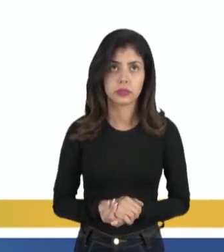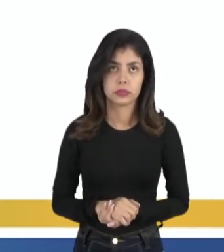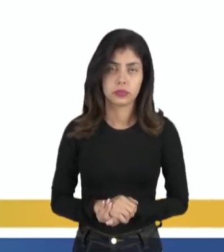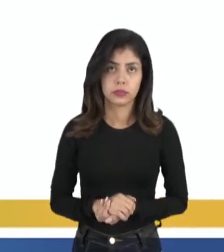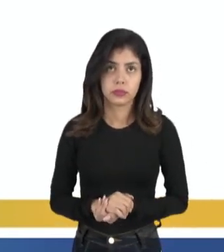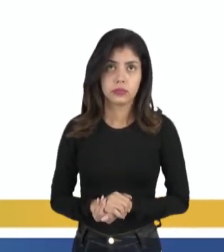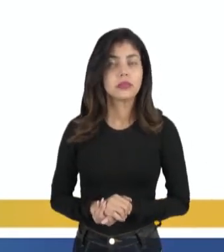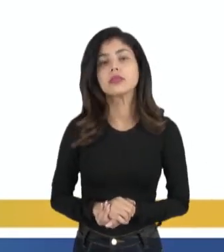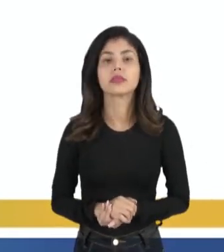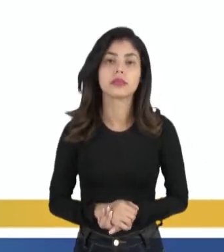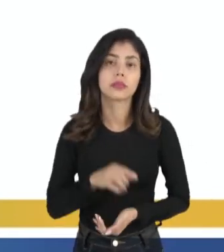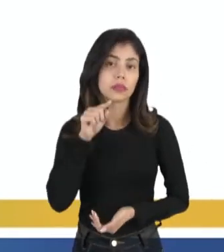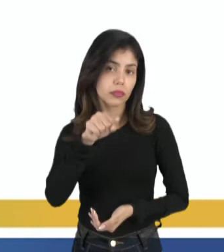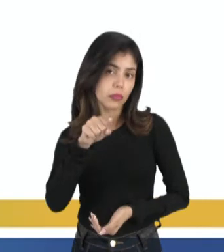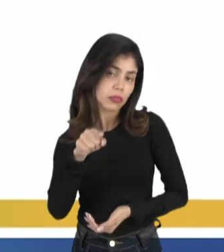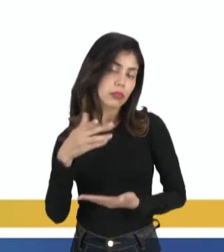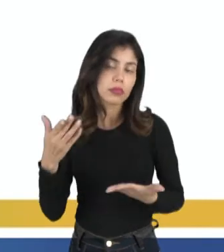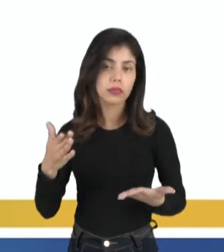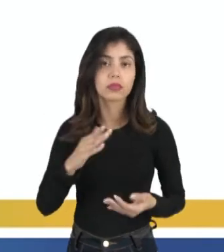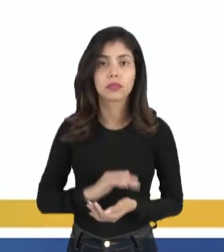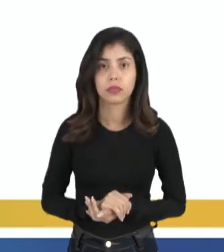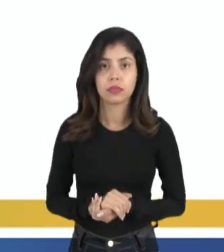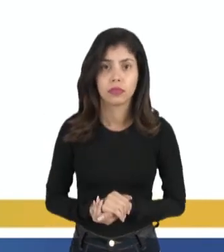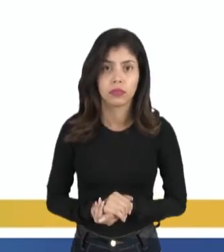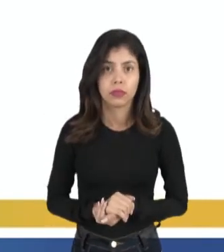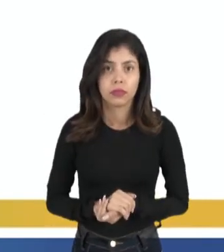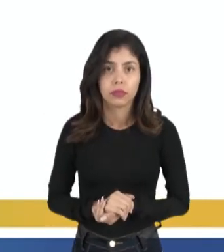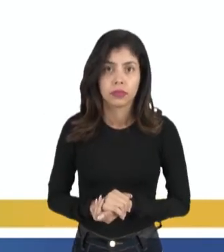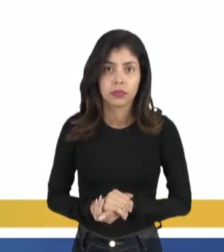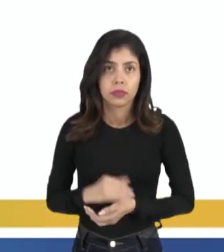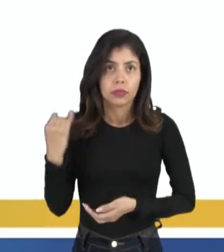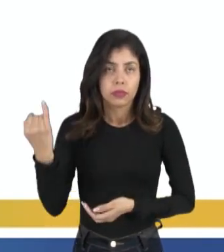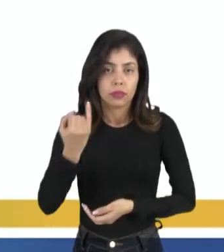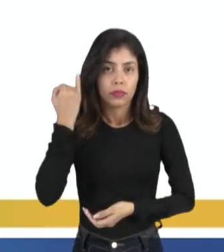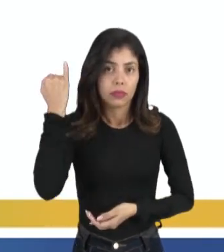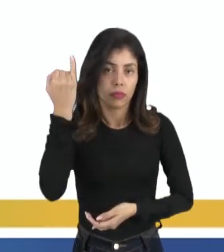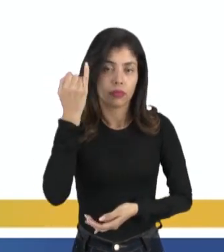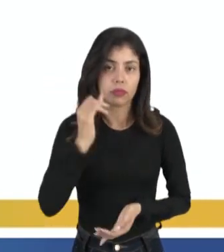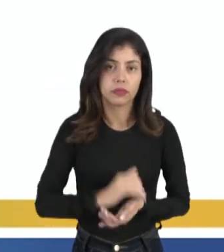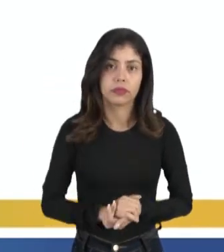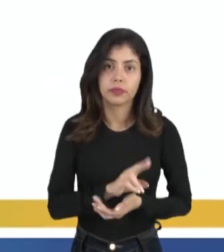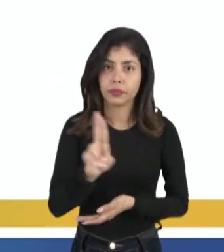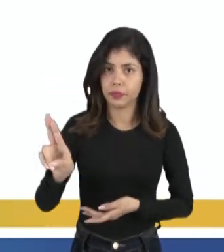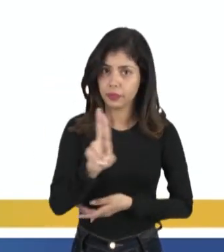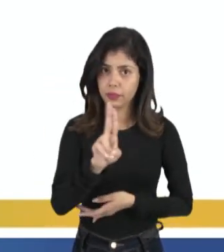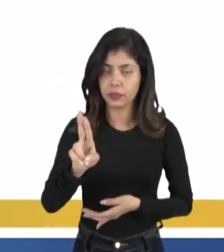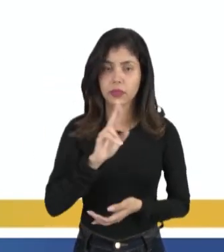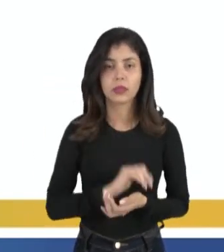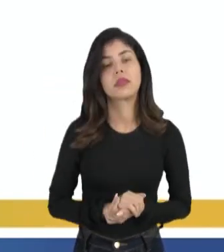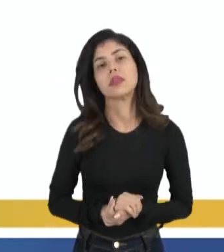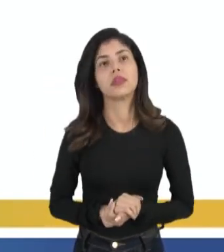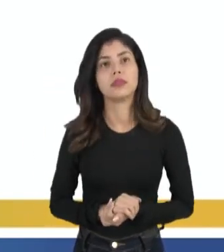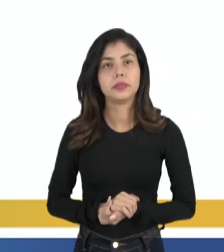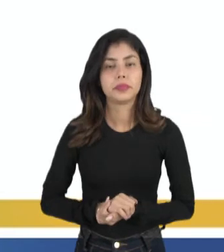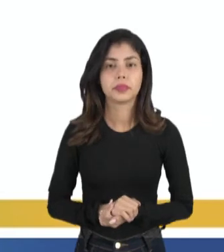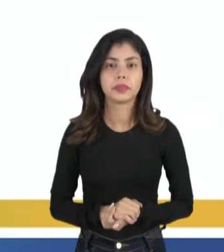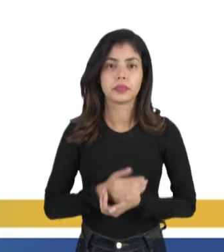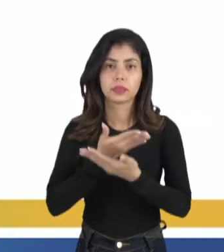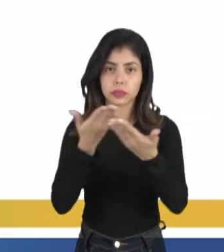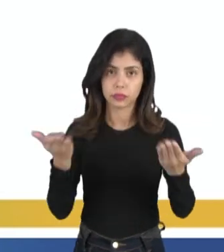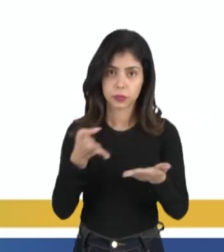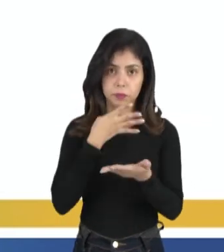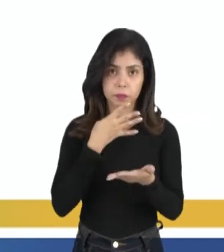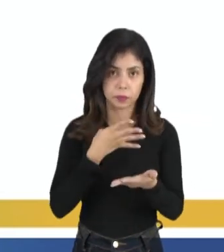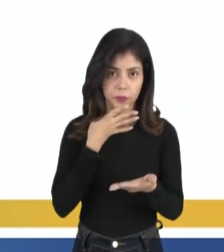1924 Esse é um dos principais nomes lá do surrealismo